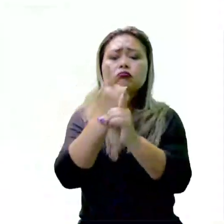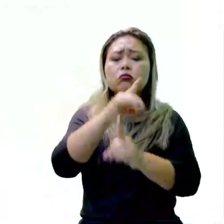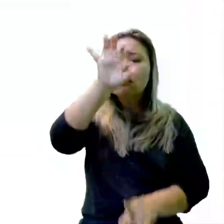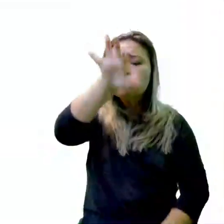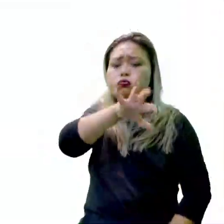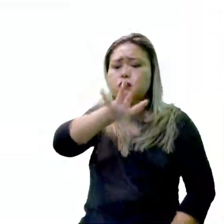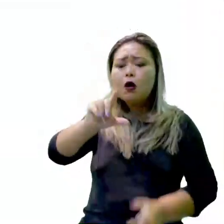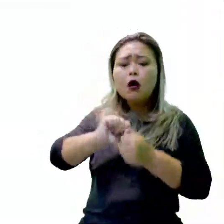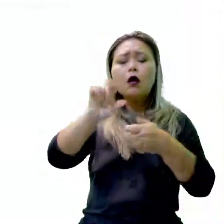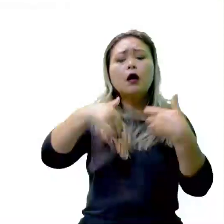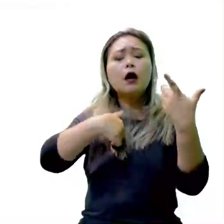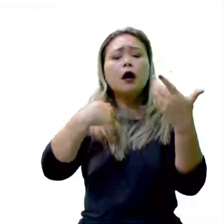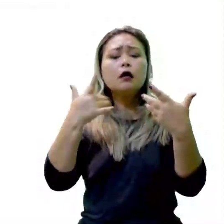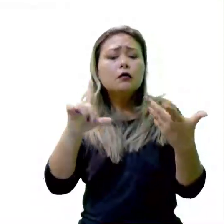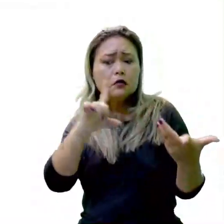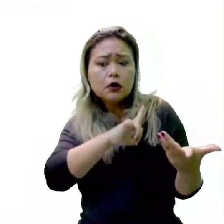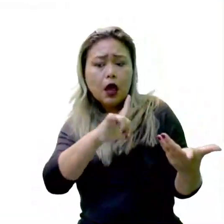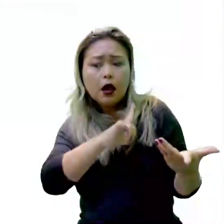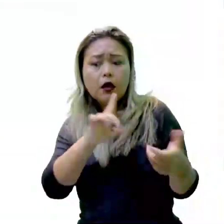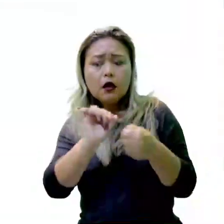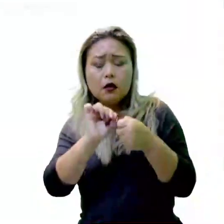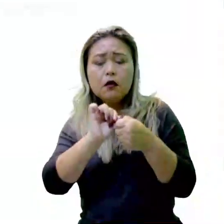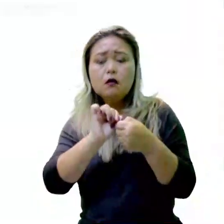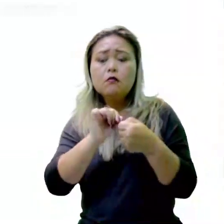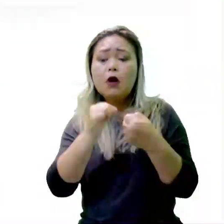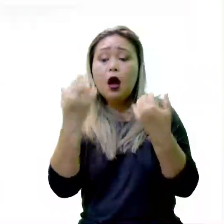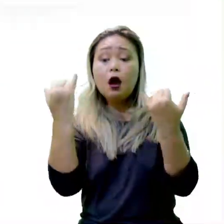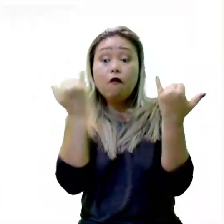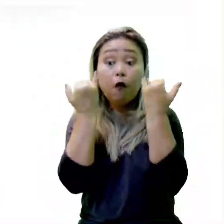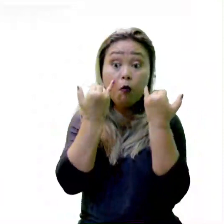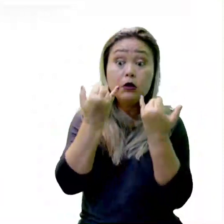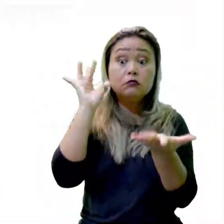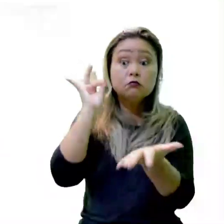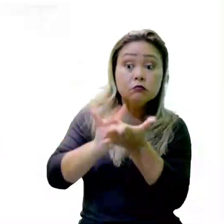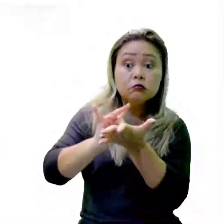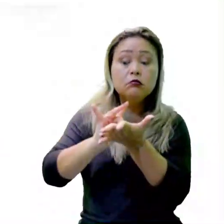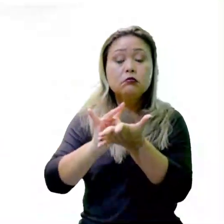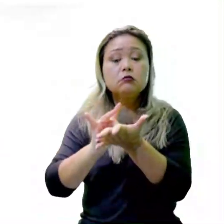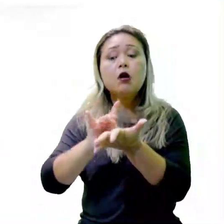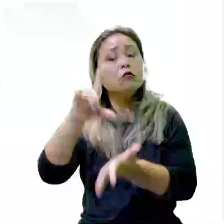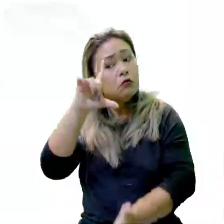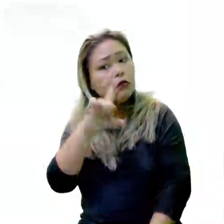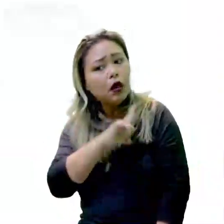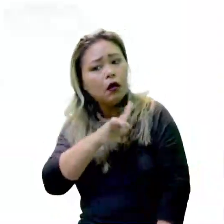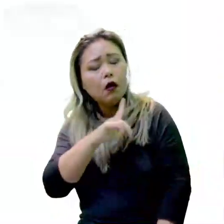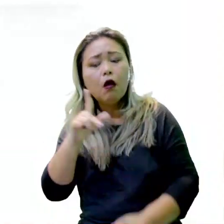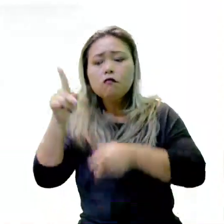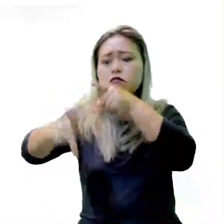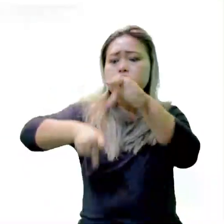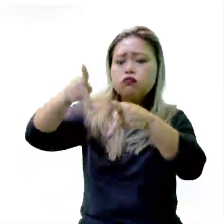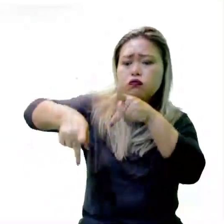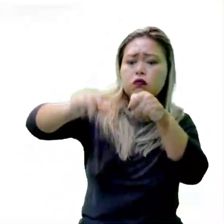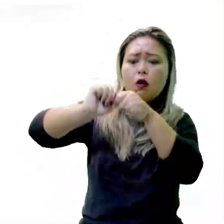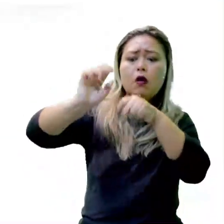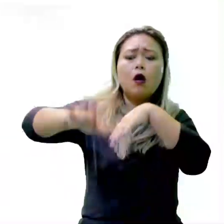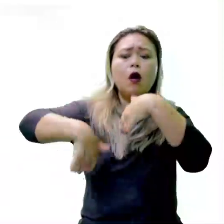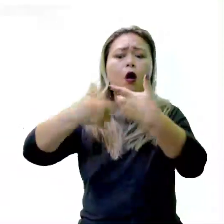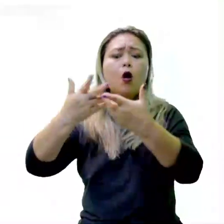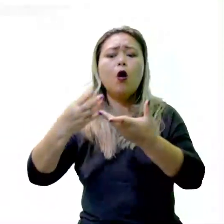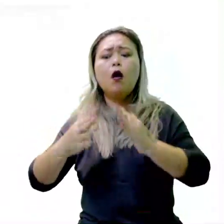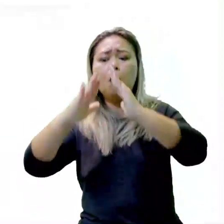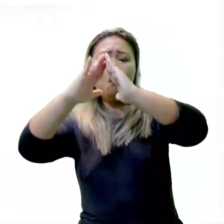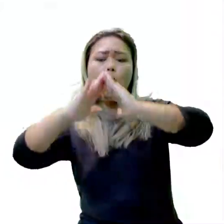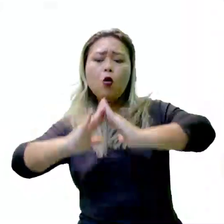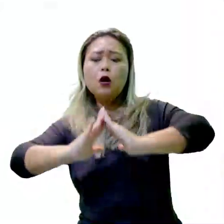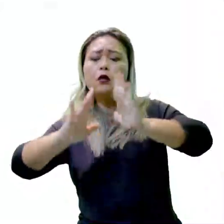temos aí a informação concreta, né? Pode-se dizer concreta, que houve povos primitivos